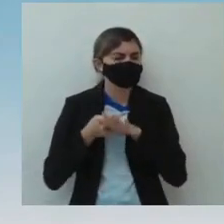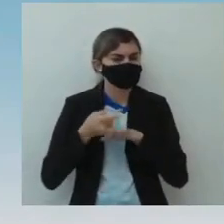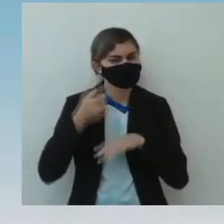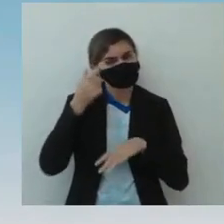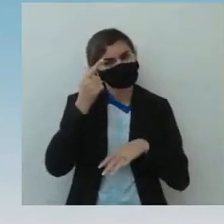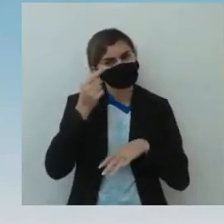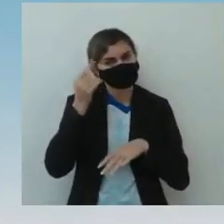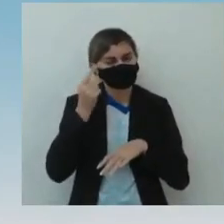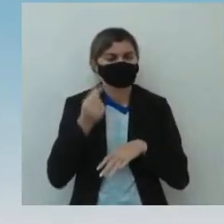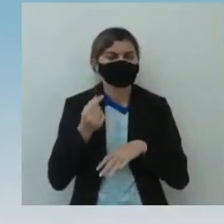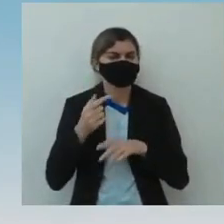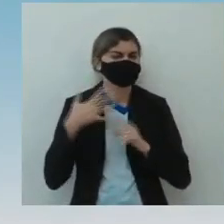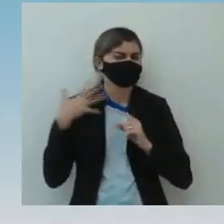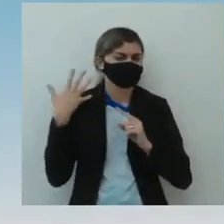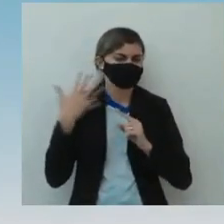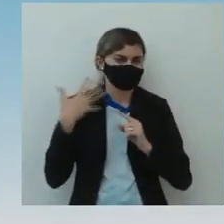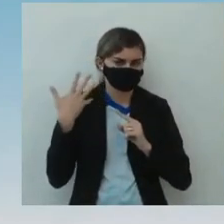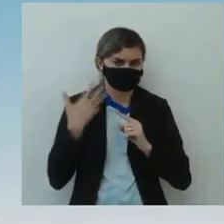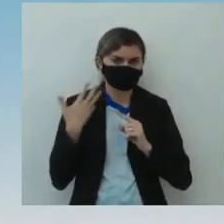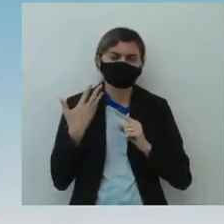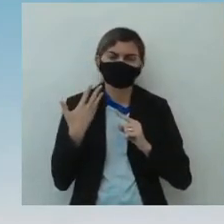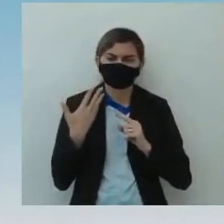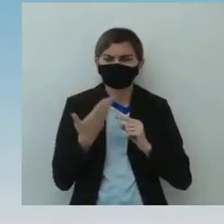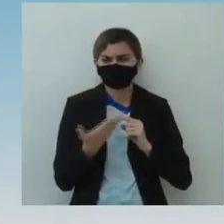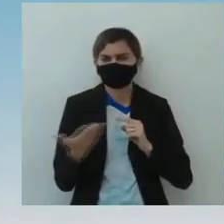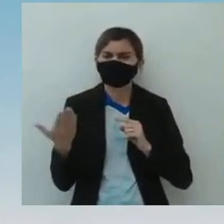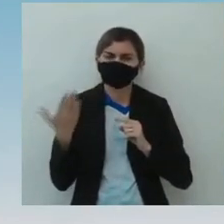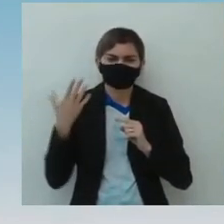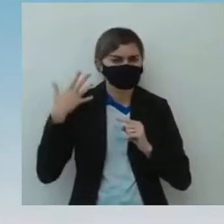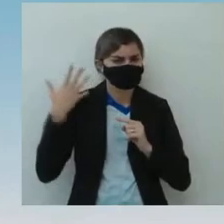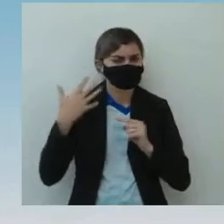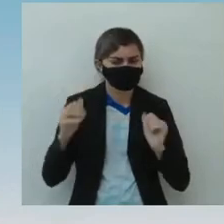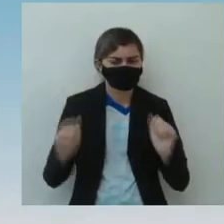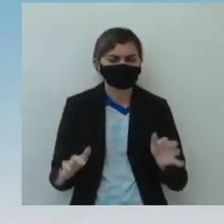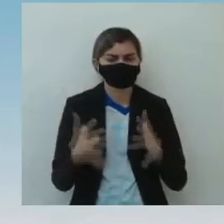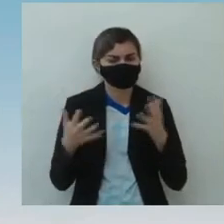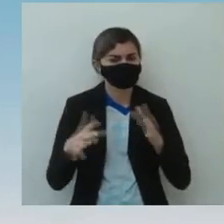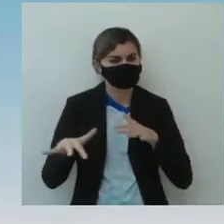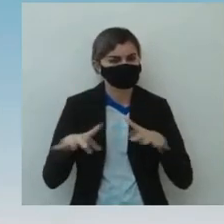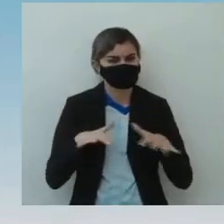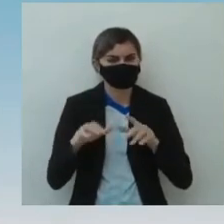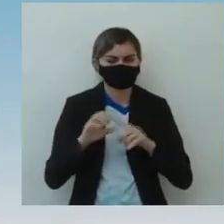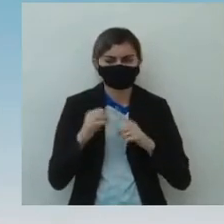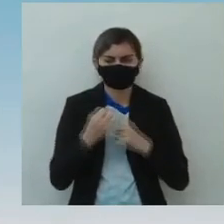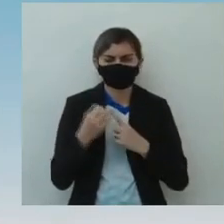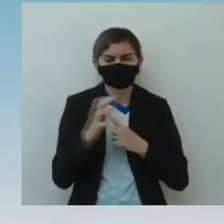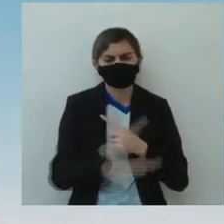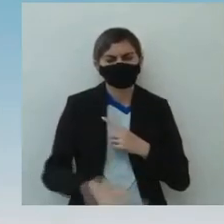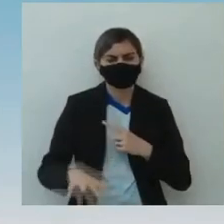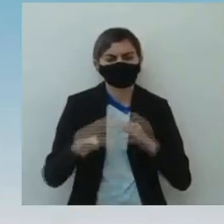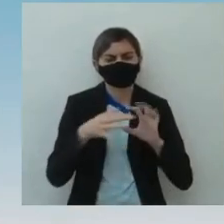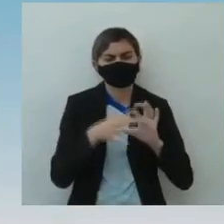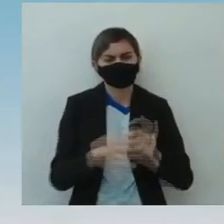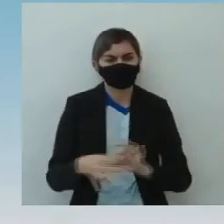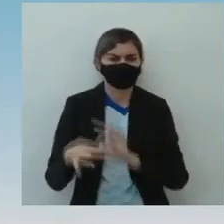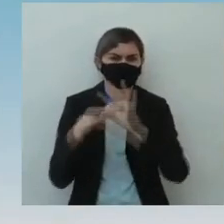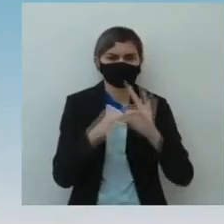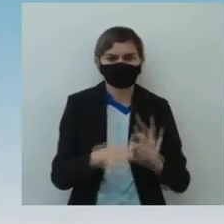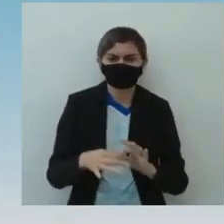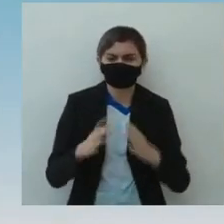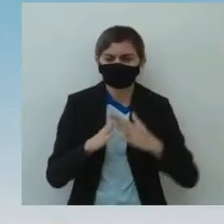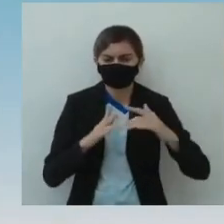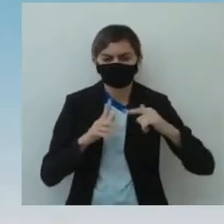acadêmicas palestras públicas nessas palestras promovidas por movimentos sociais e uniões e tal